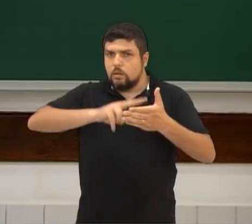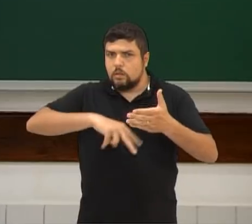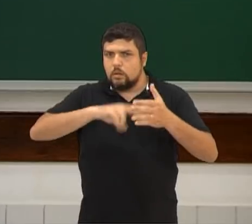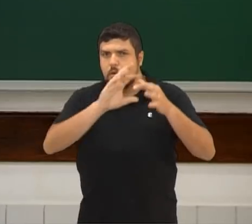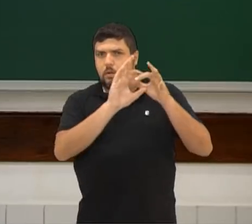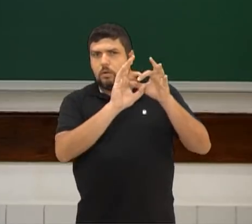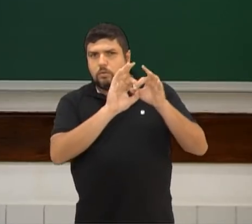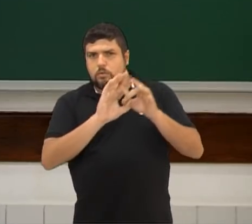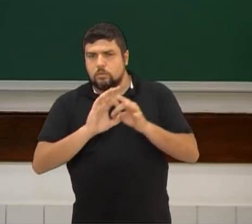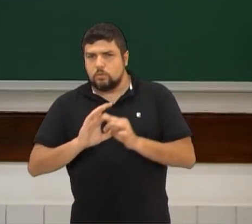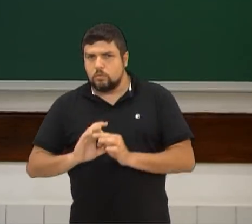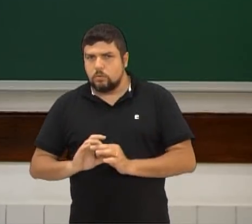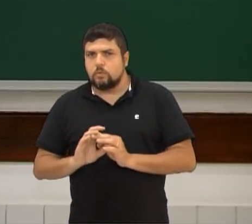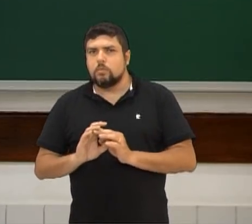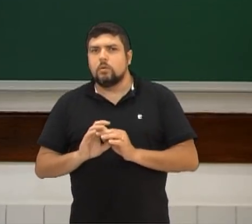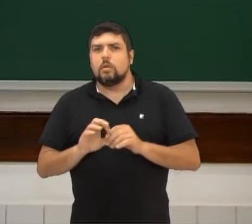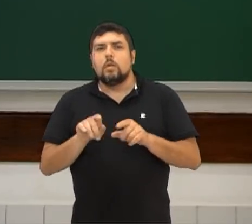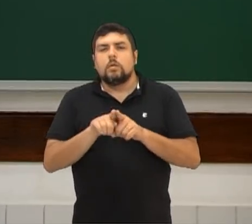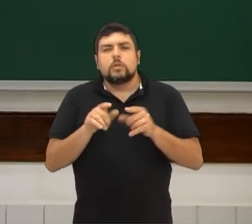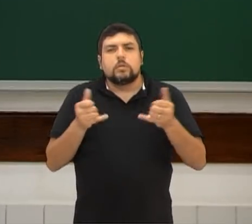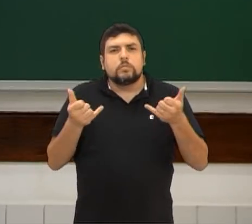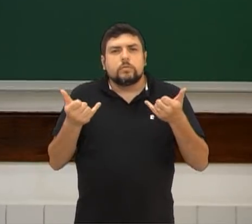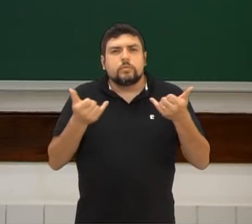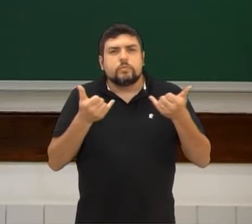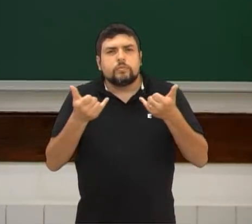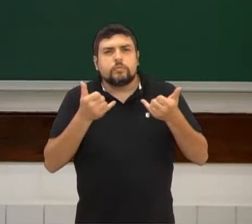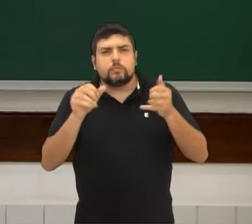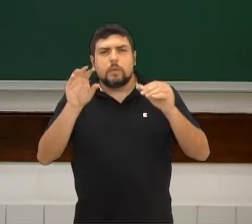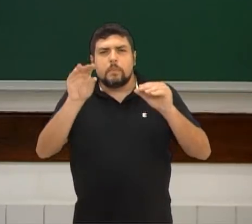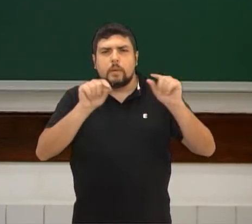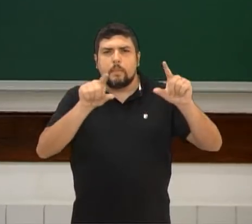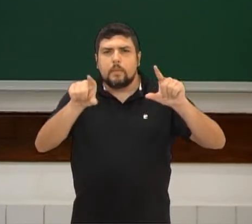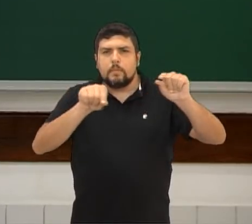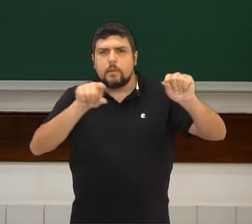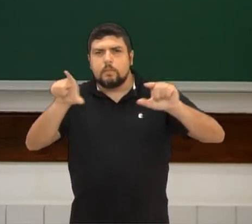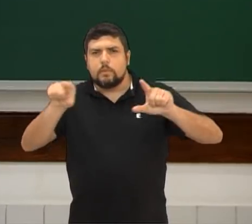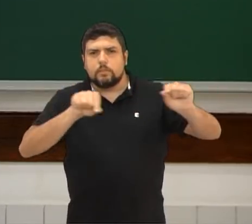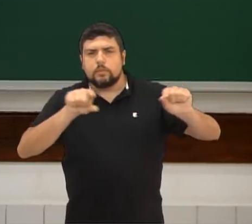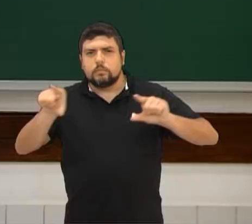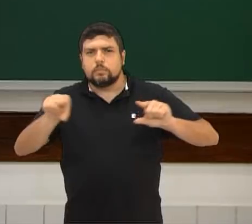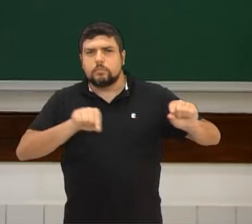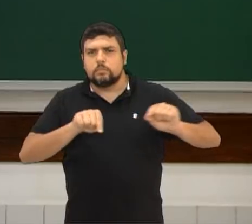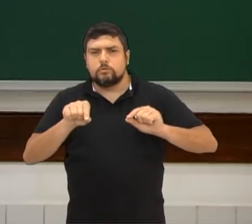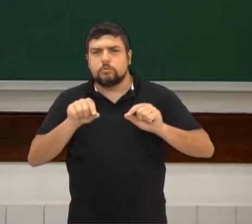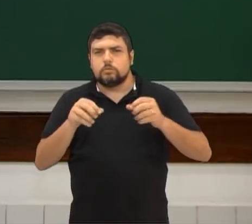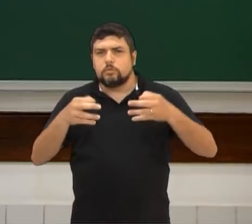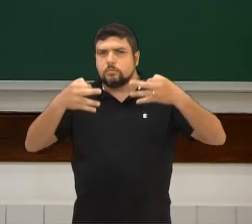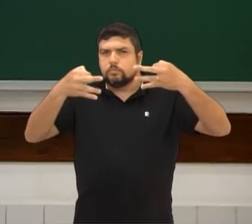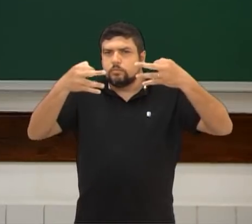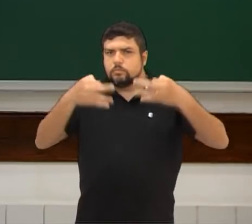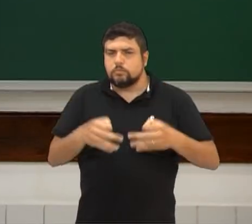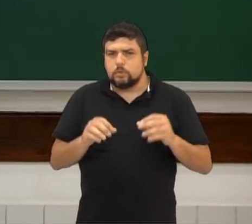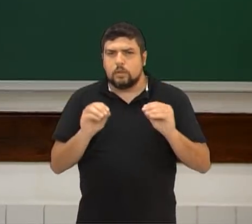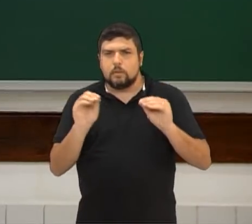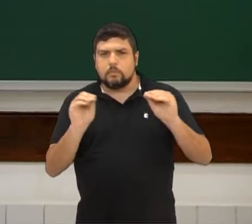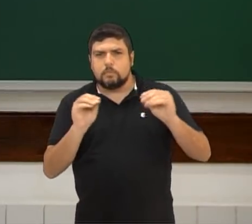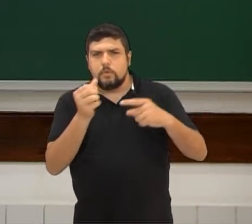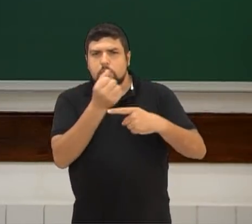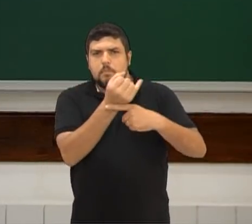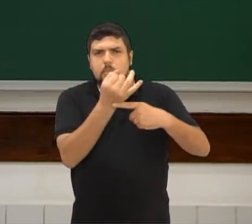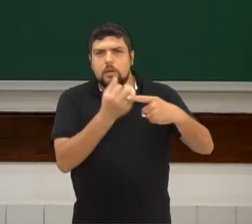e capture as informações que ele vai passando para você poder montar certinho ali para fazer a identificação